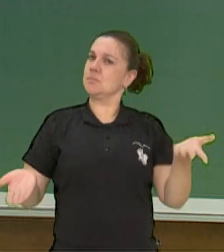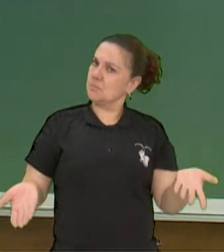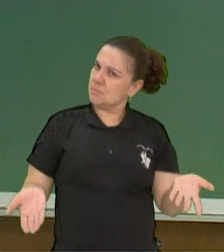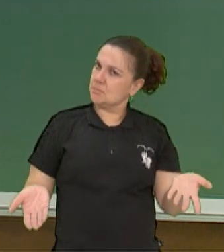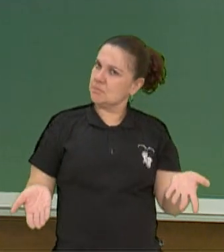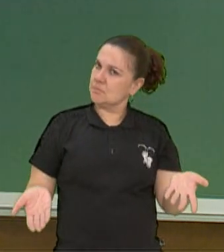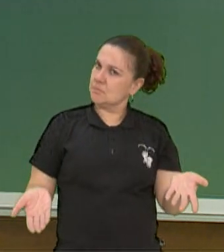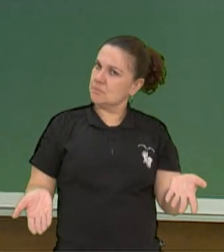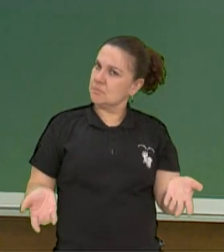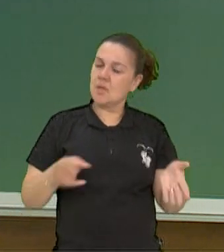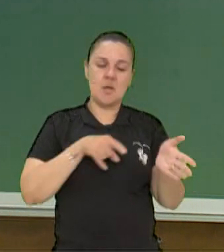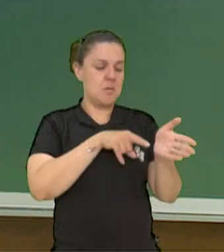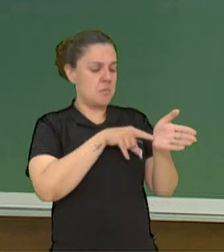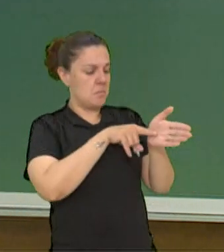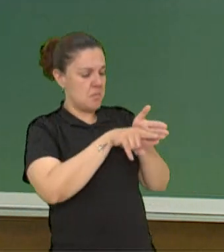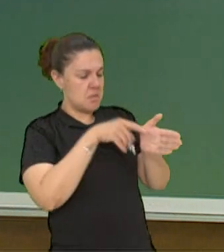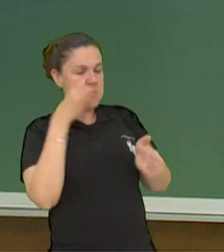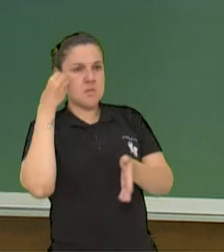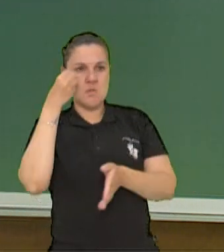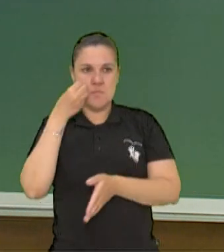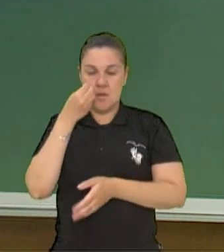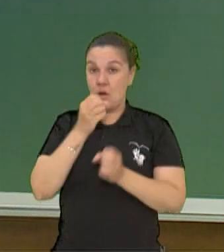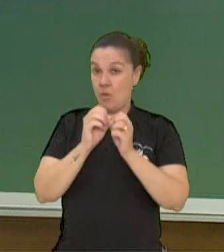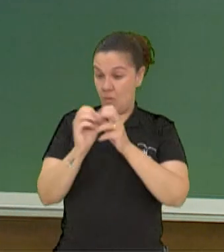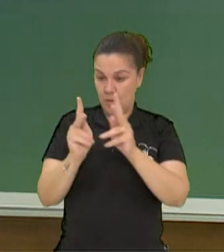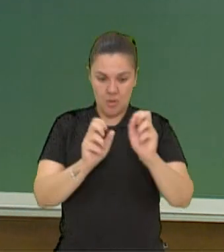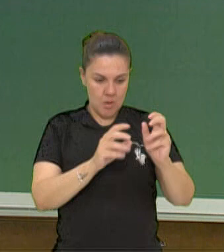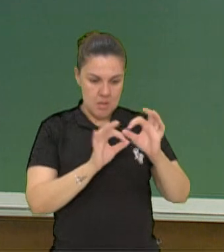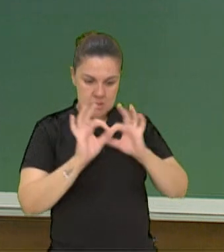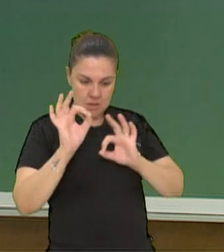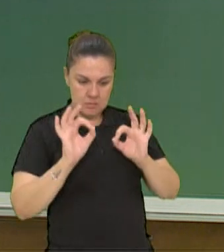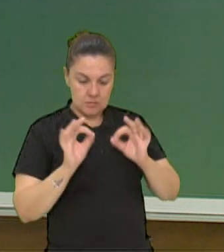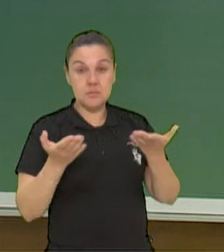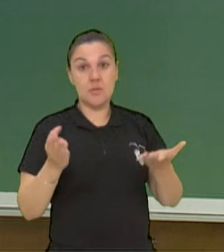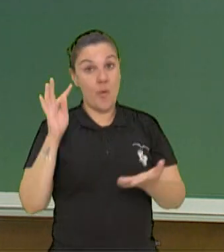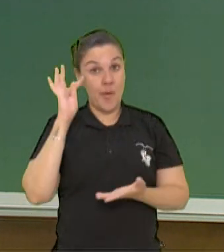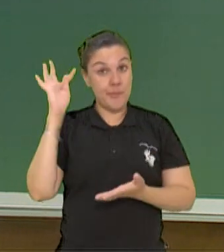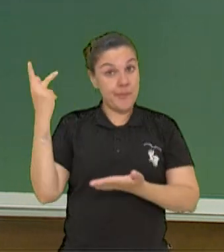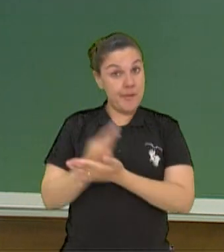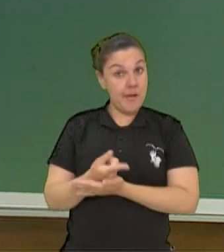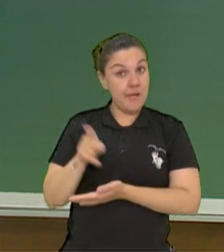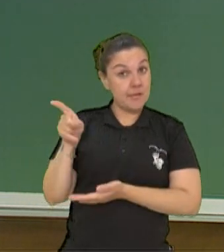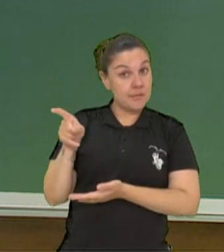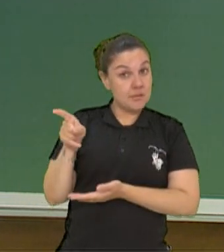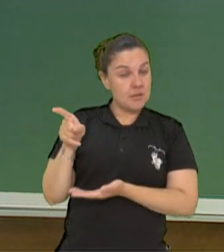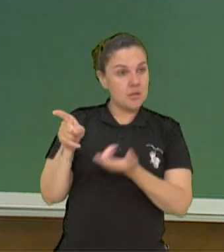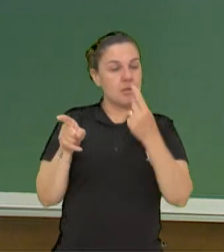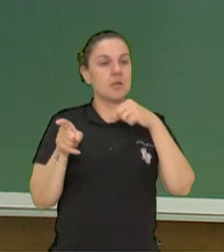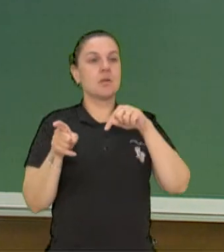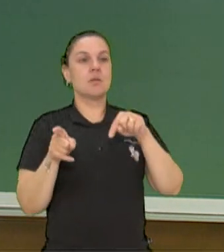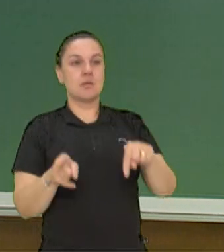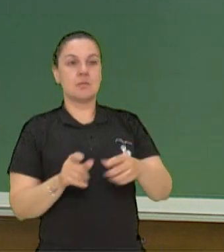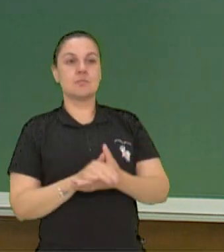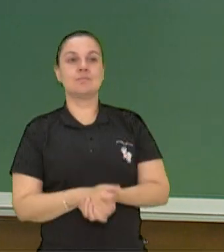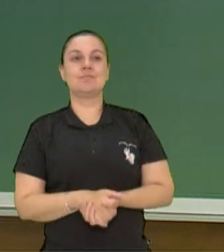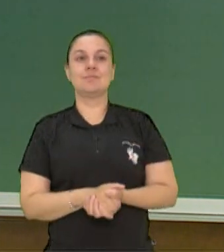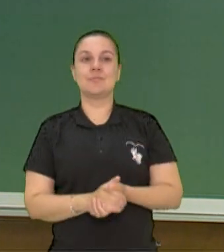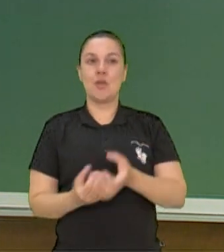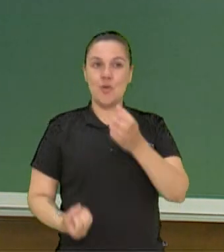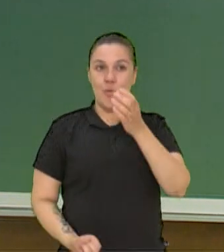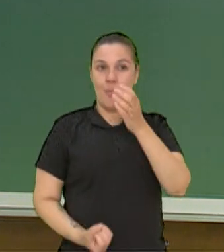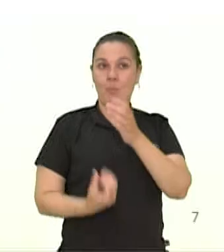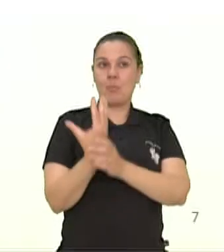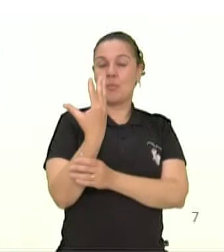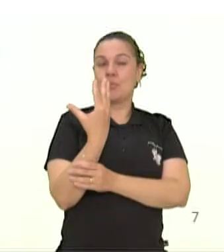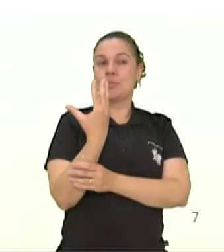pessoal, refez o experimento. Tá tudo ok? Então a teoria está errada. Só que daí é claro, né, pessoal? Surge um cara